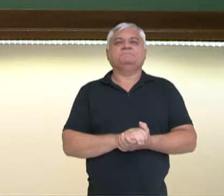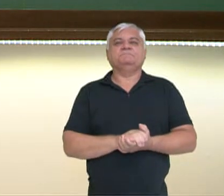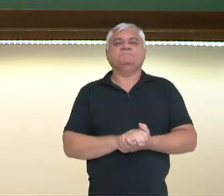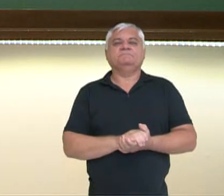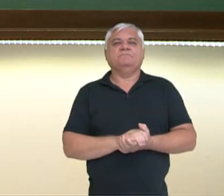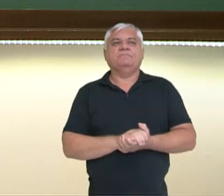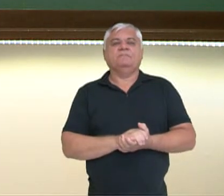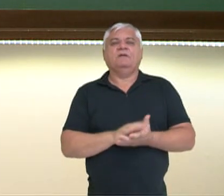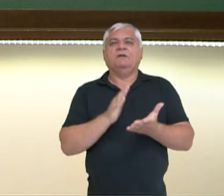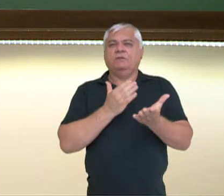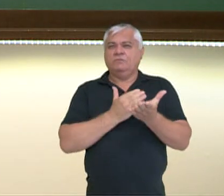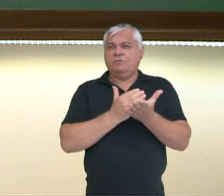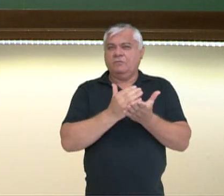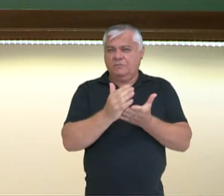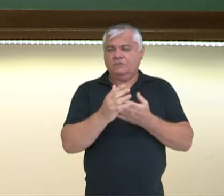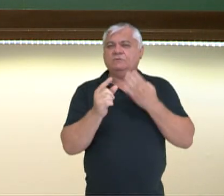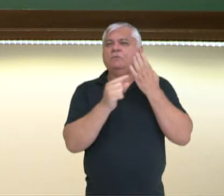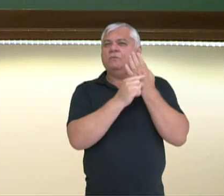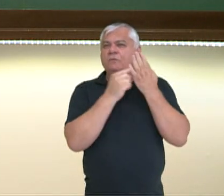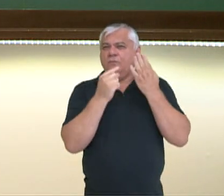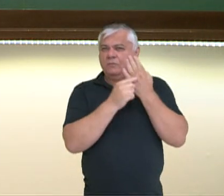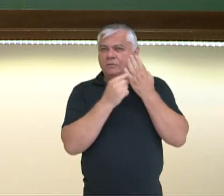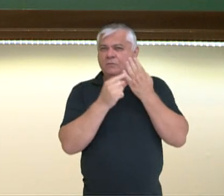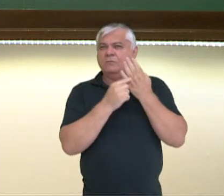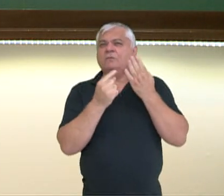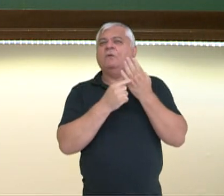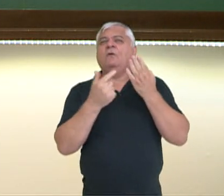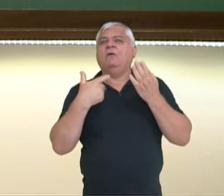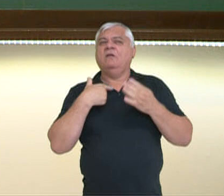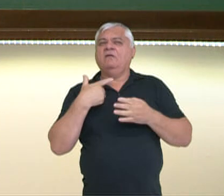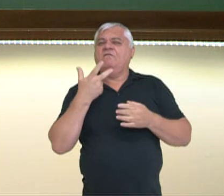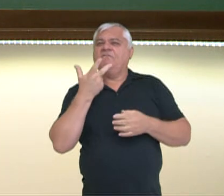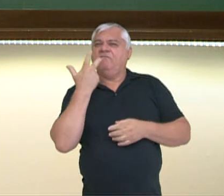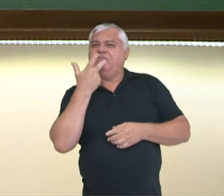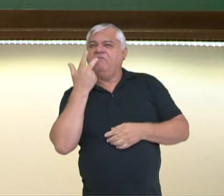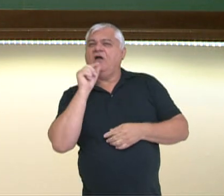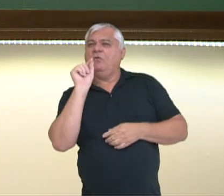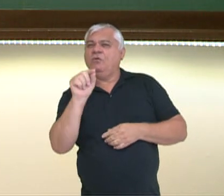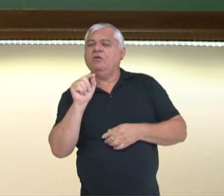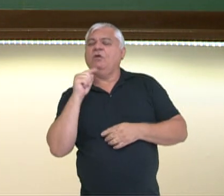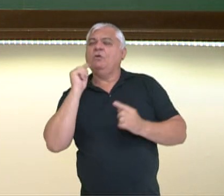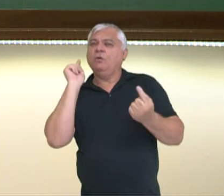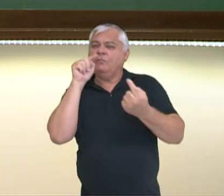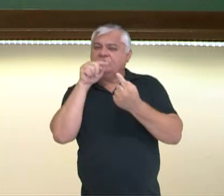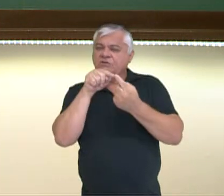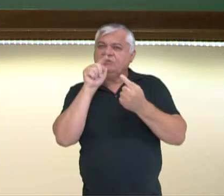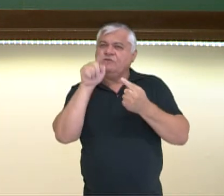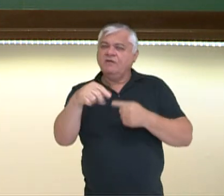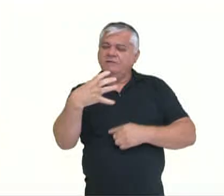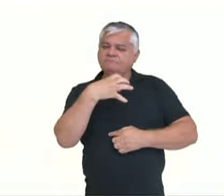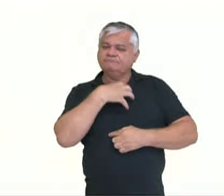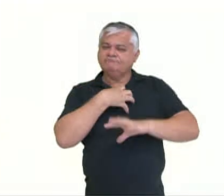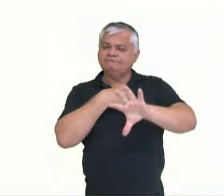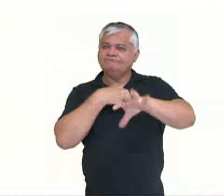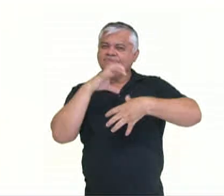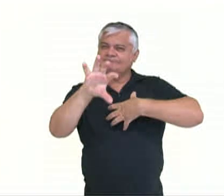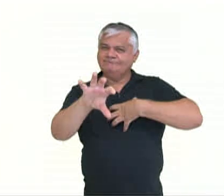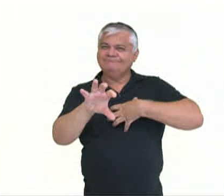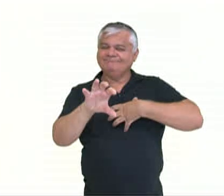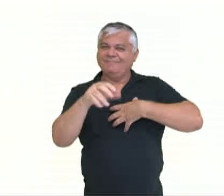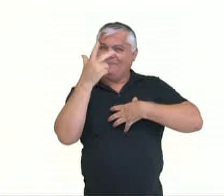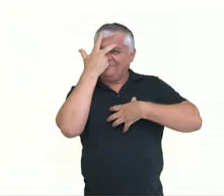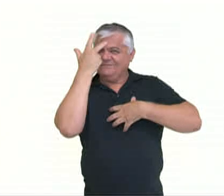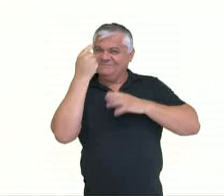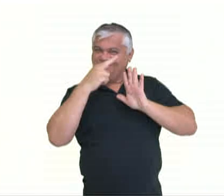Já no início, o autor faz uma interlocução cujo objetivo era conseguir uma familiarização com o leitor. E enfatiza o